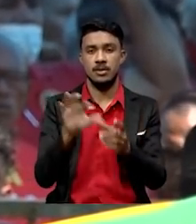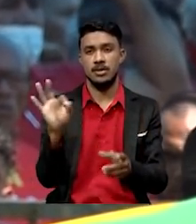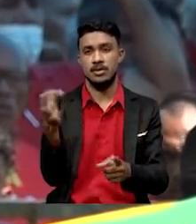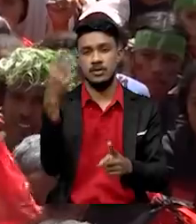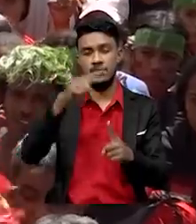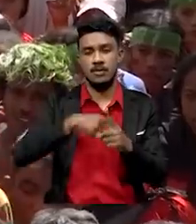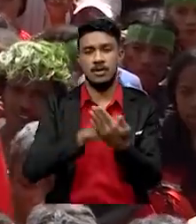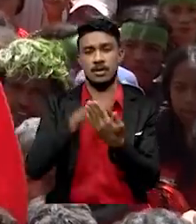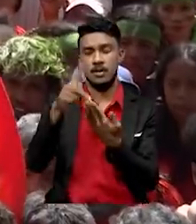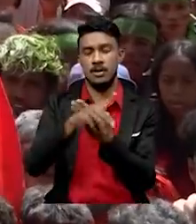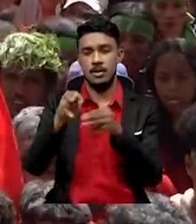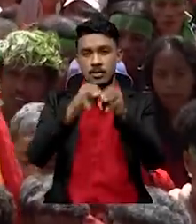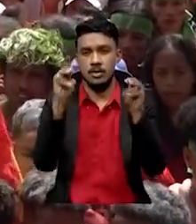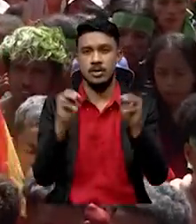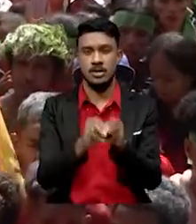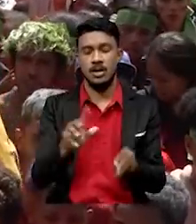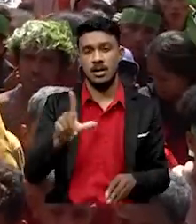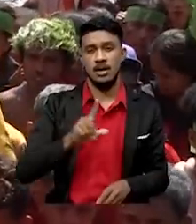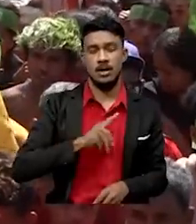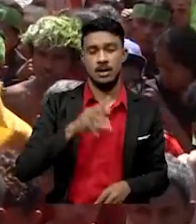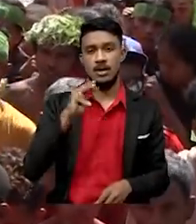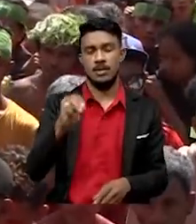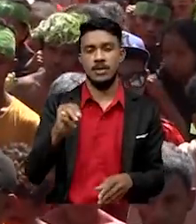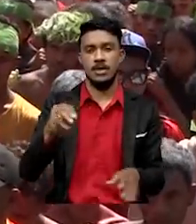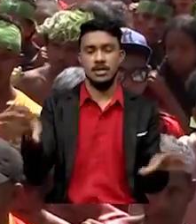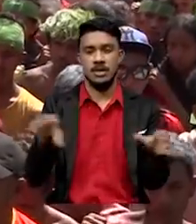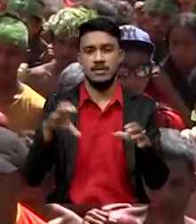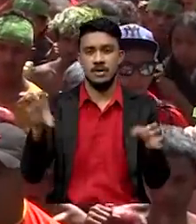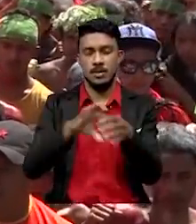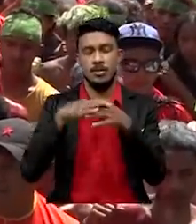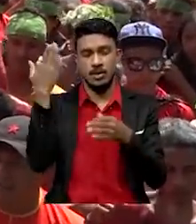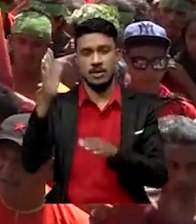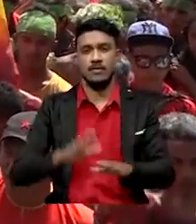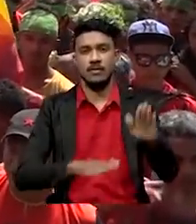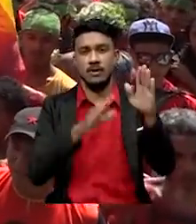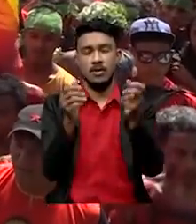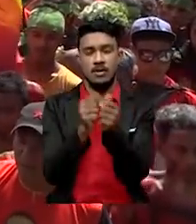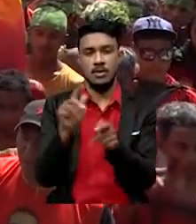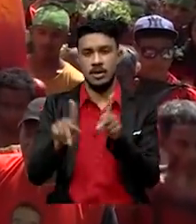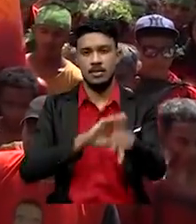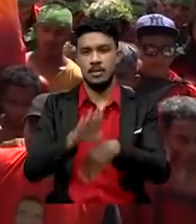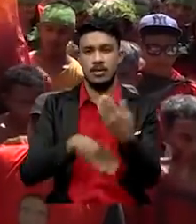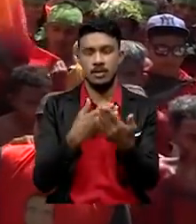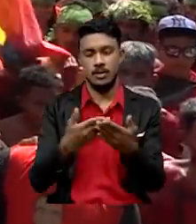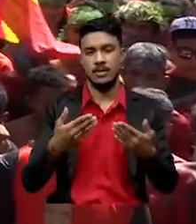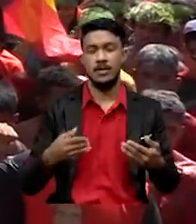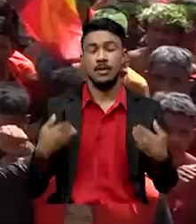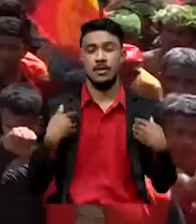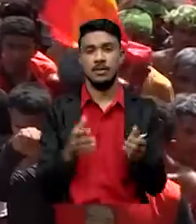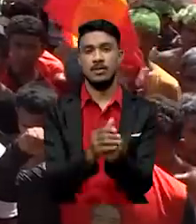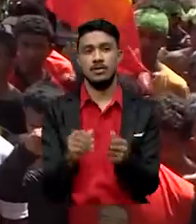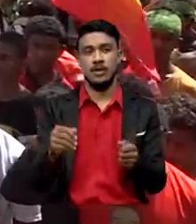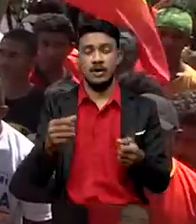abril e a municipio Lateng importante serviço equipa e a base entre quadros militante no simpatizante Sira, ho si